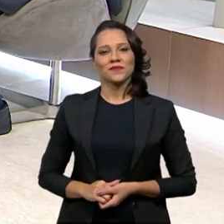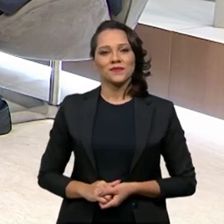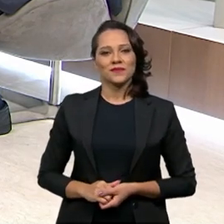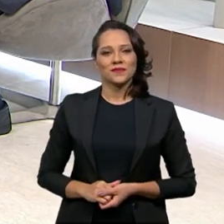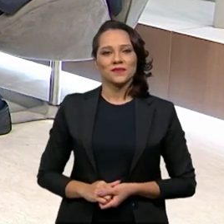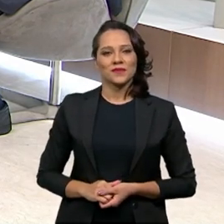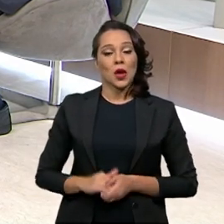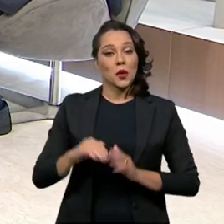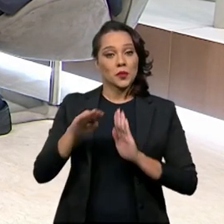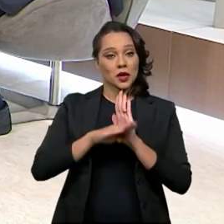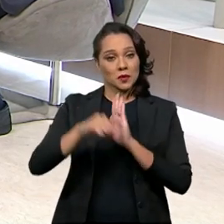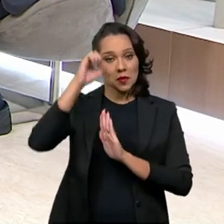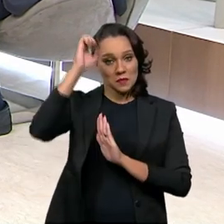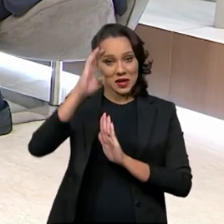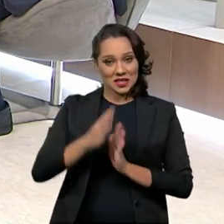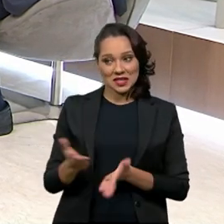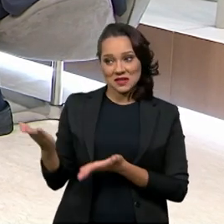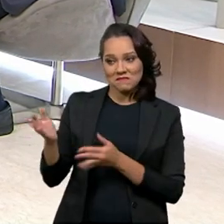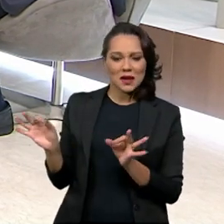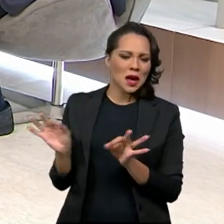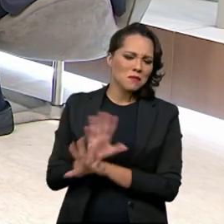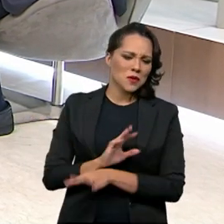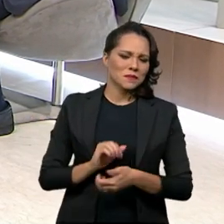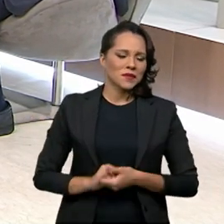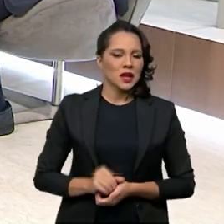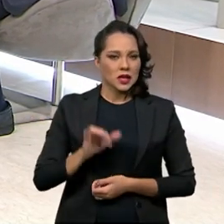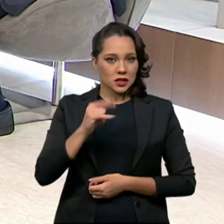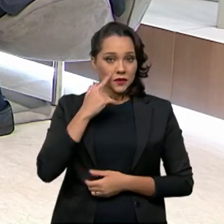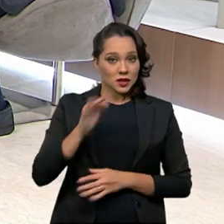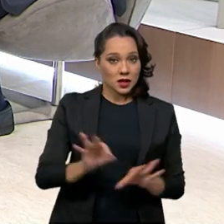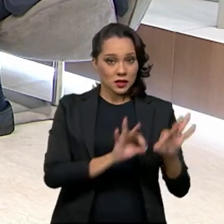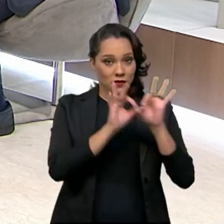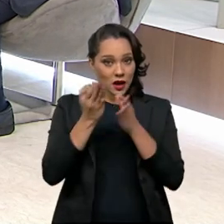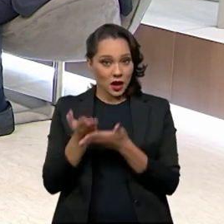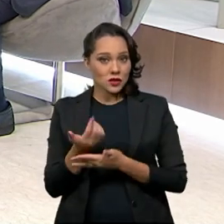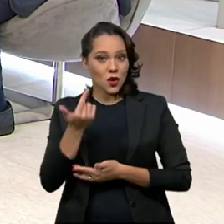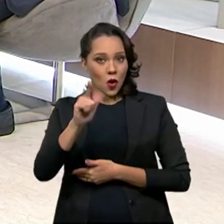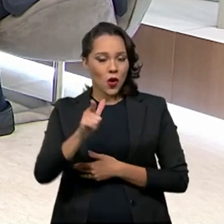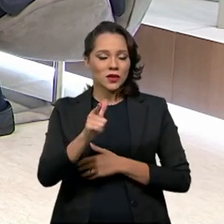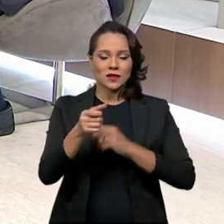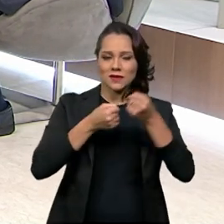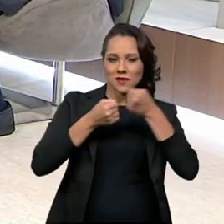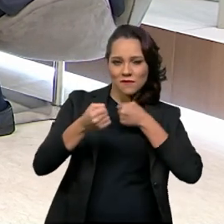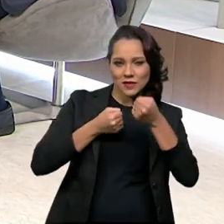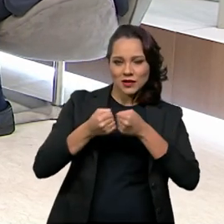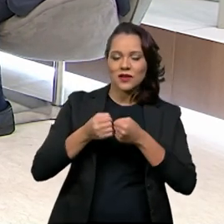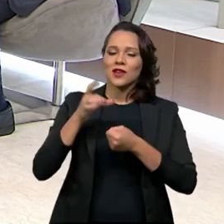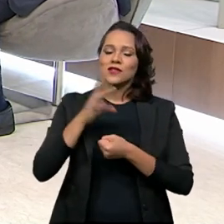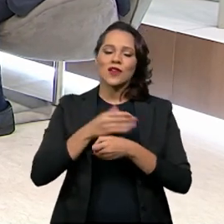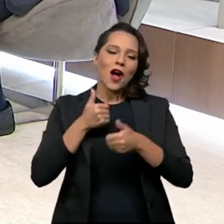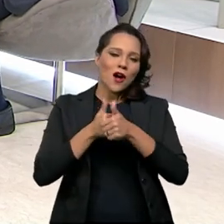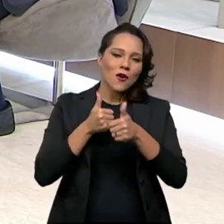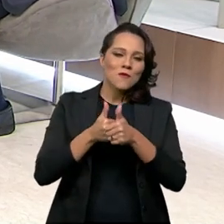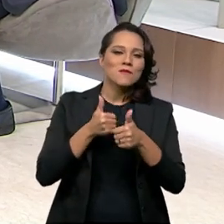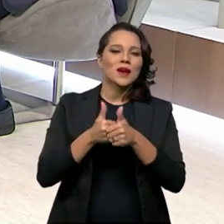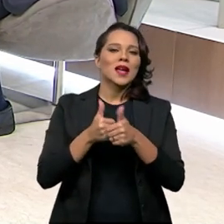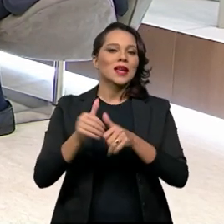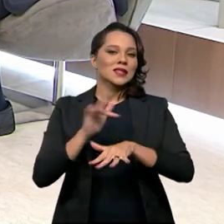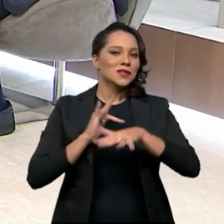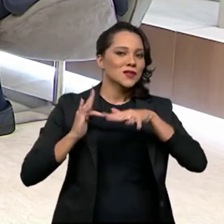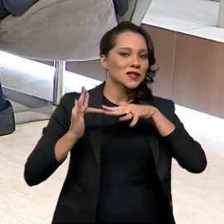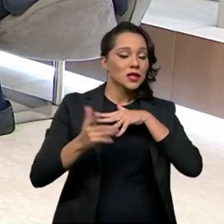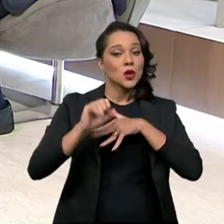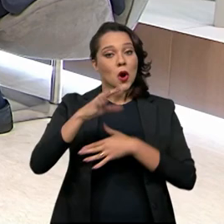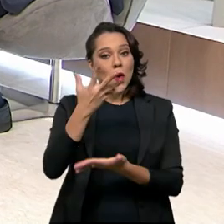O Brasil em Pauta fica por aqui. Se você quiser rever esta ou outras entrevistas, é só acompanhar as nossas redes